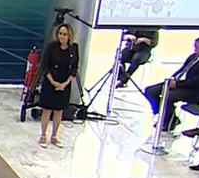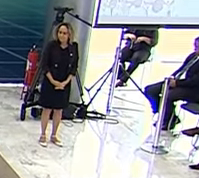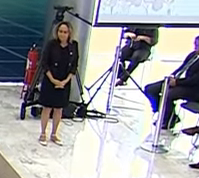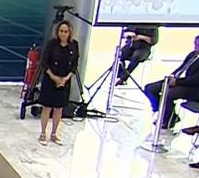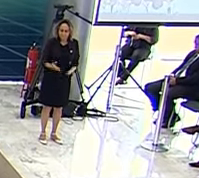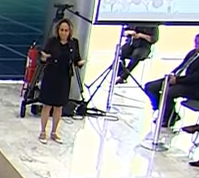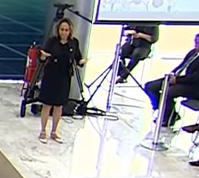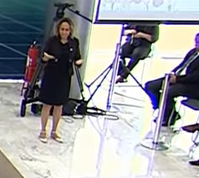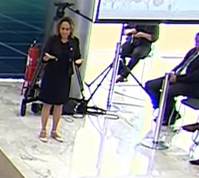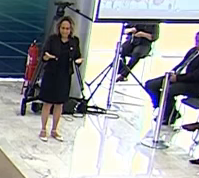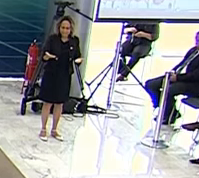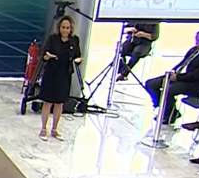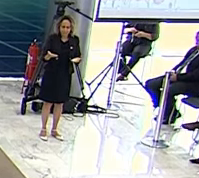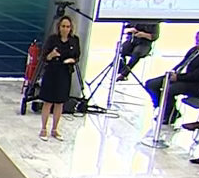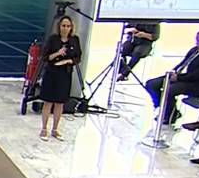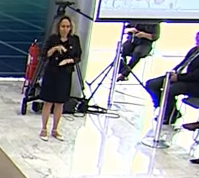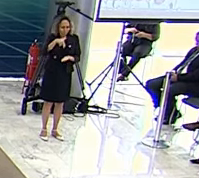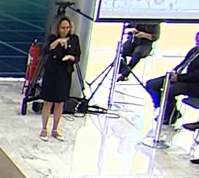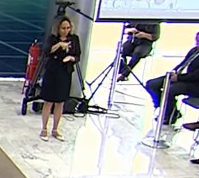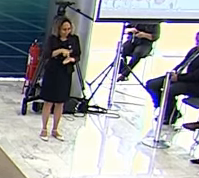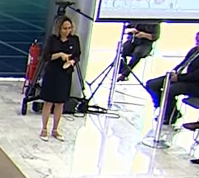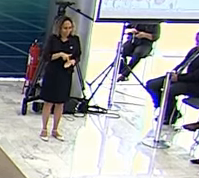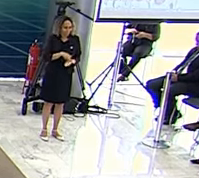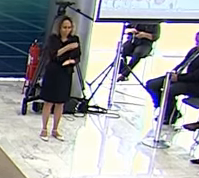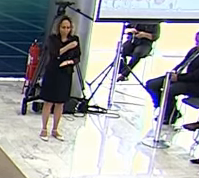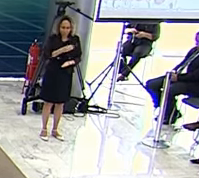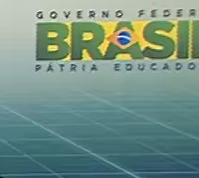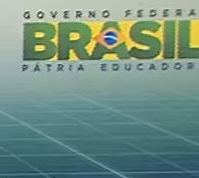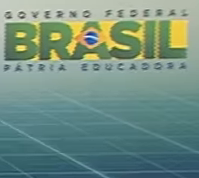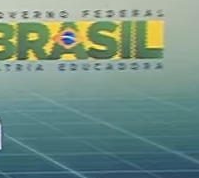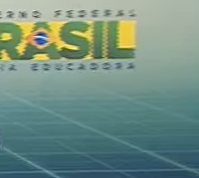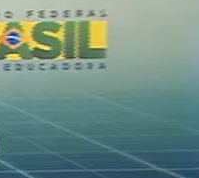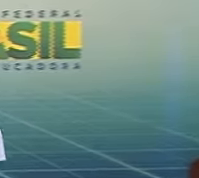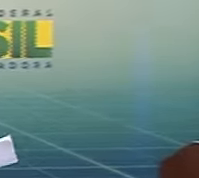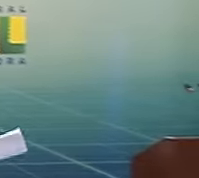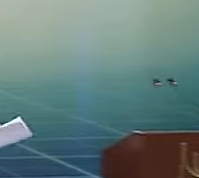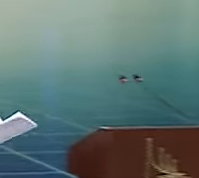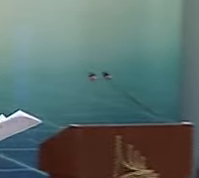Para uso da palavra, nesse instante, o ministro da Educação, Aloísio Mercadante.